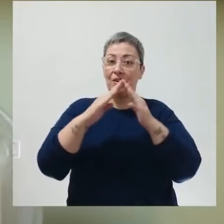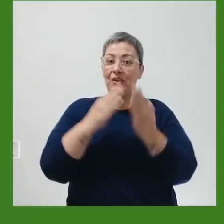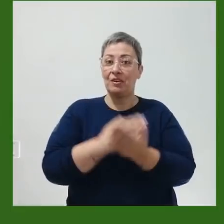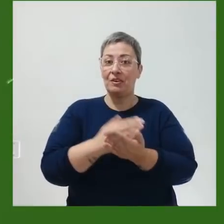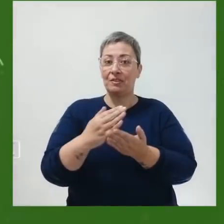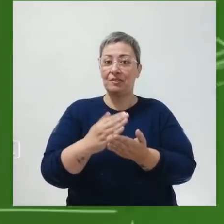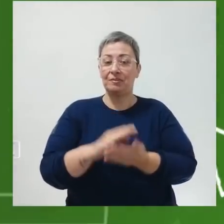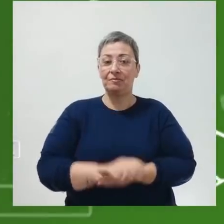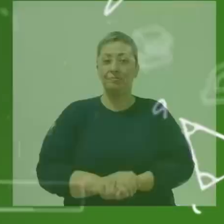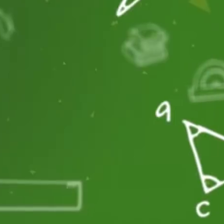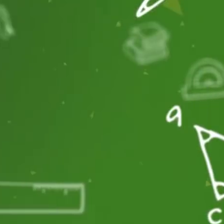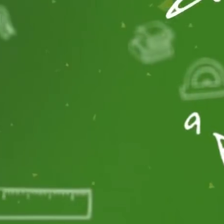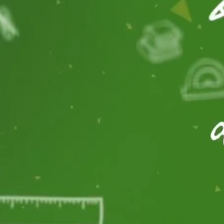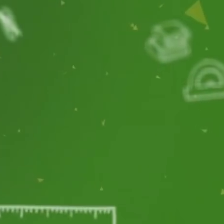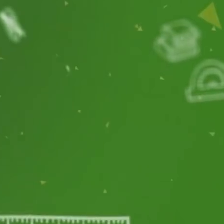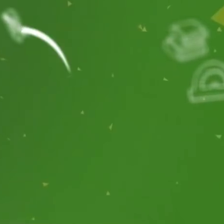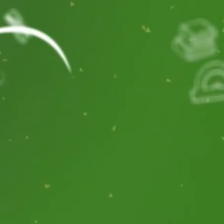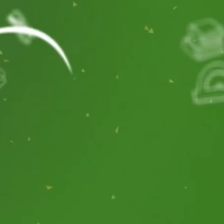começar.